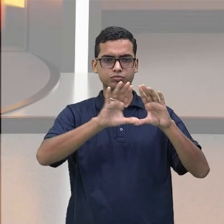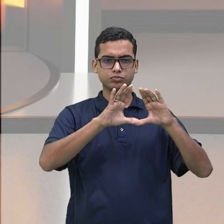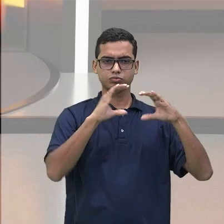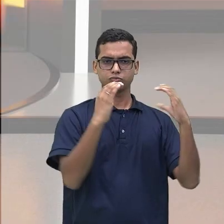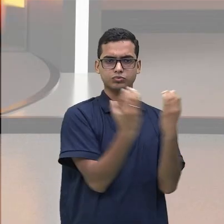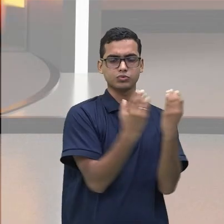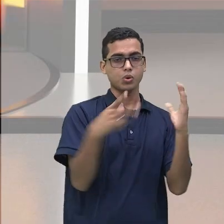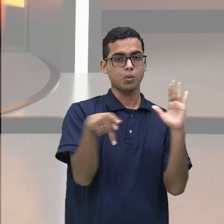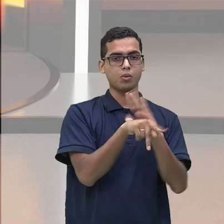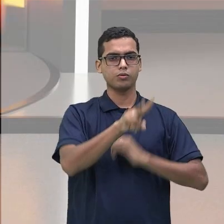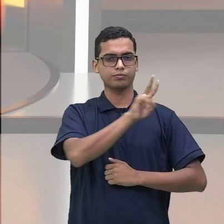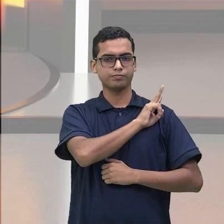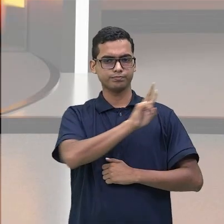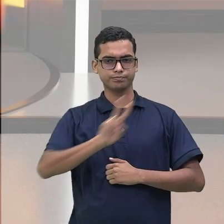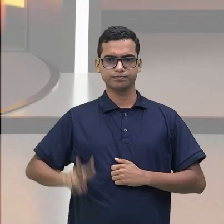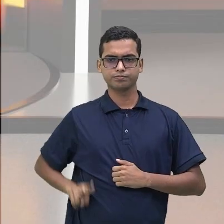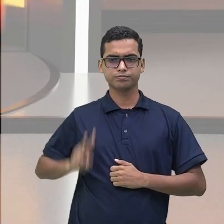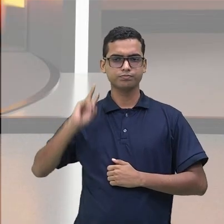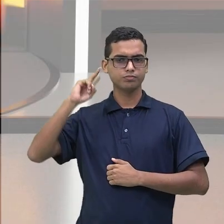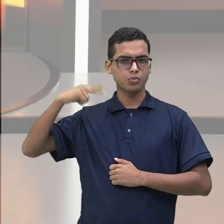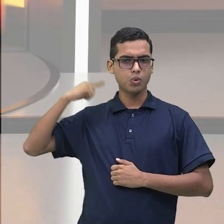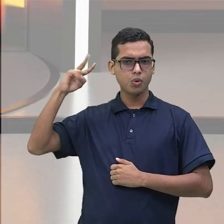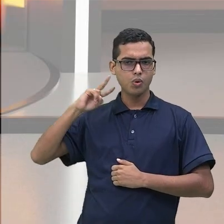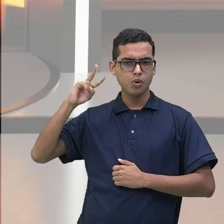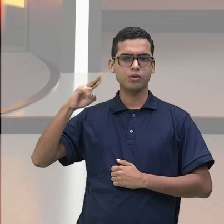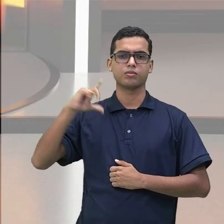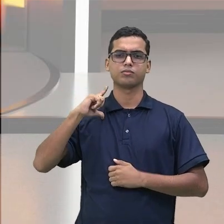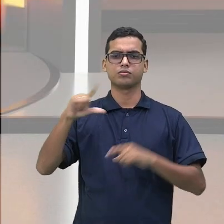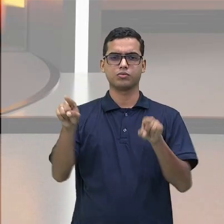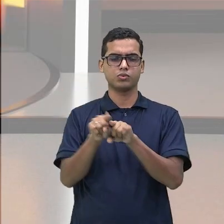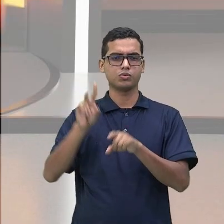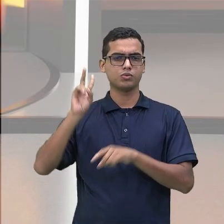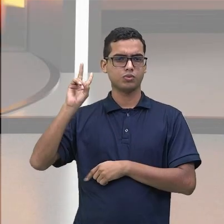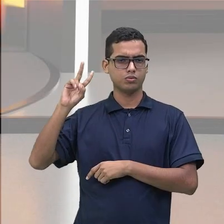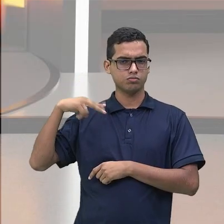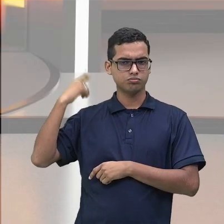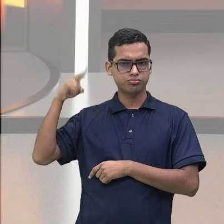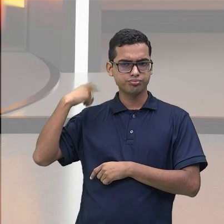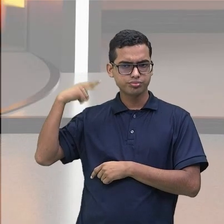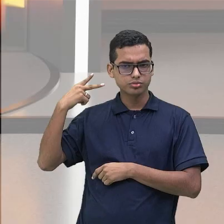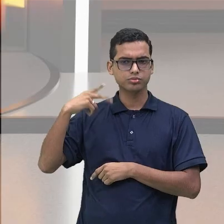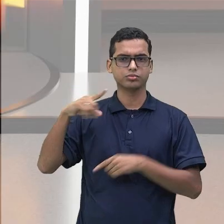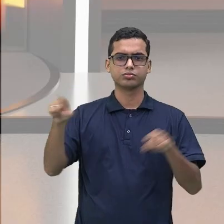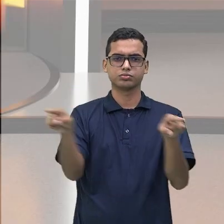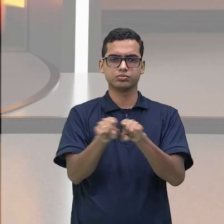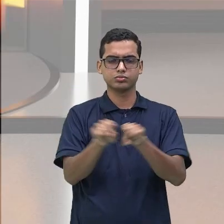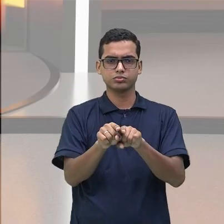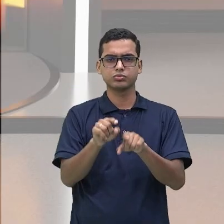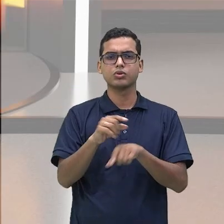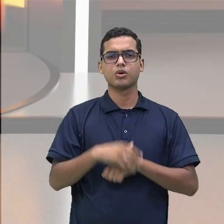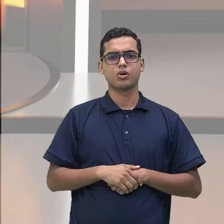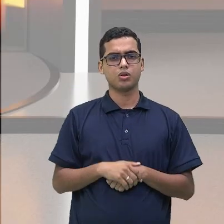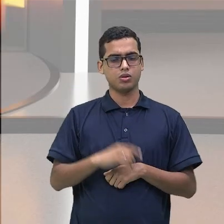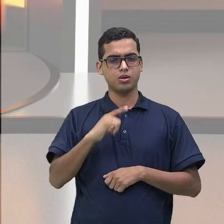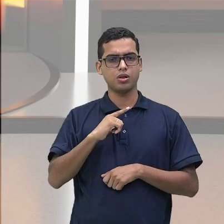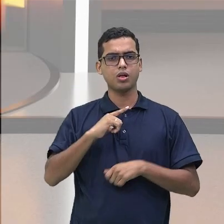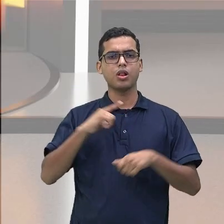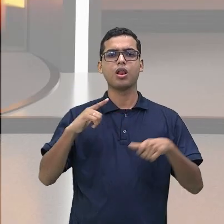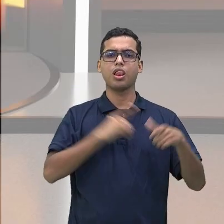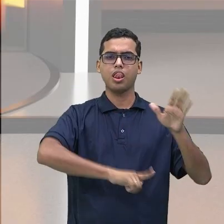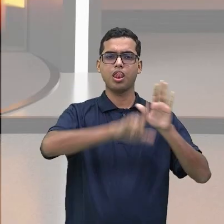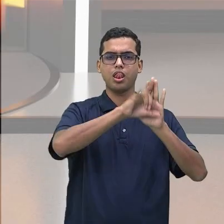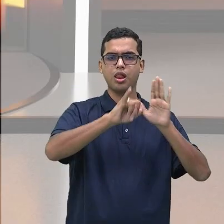Vereadores, tá? Que são os responsáveis pelo cumprimento, né? E também pela elaboração das leis